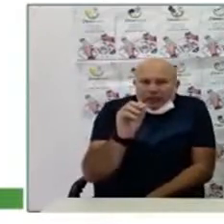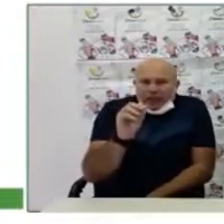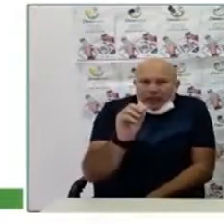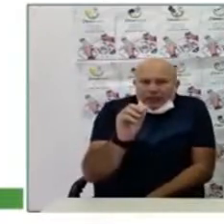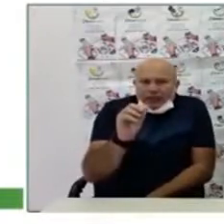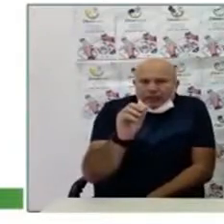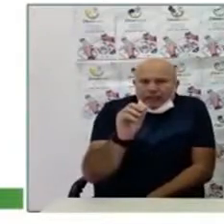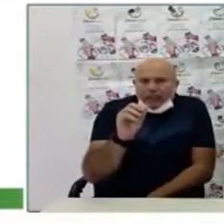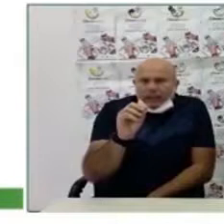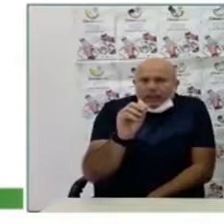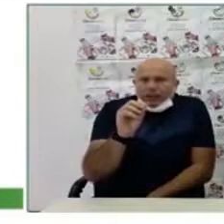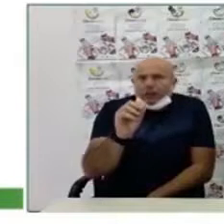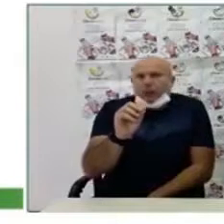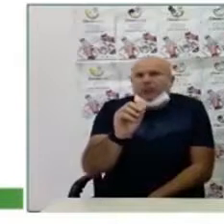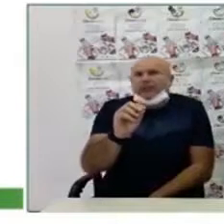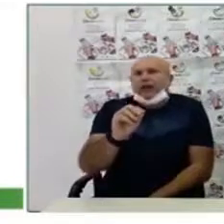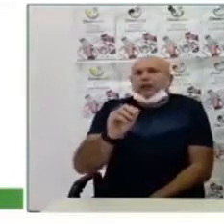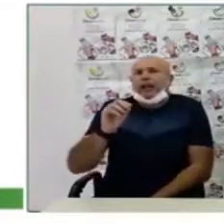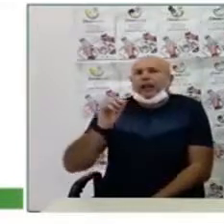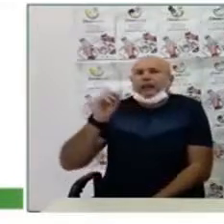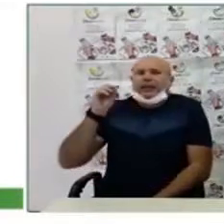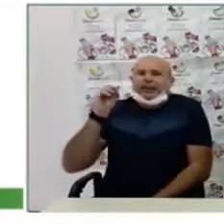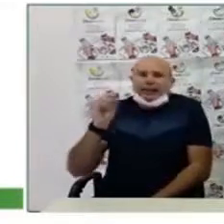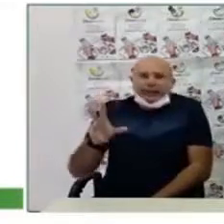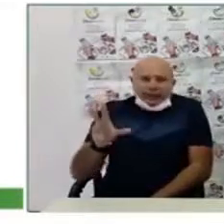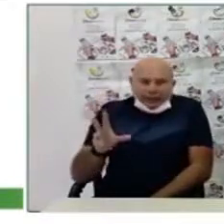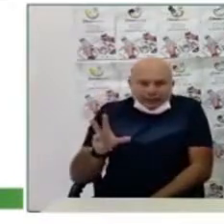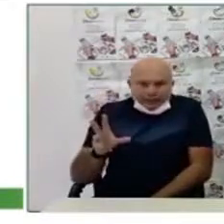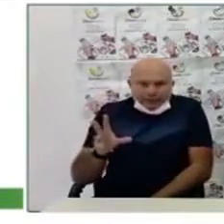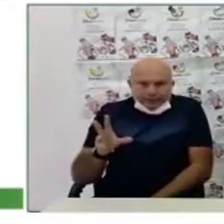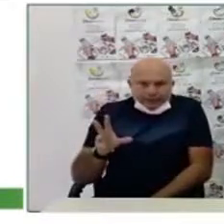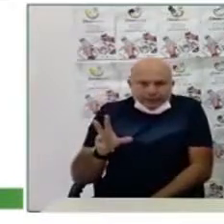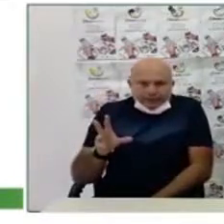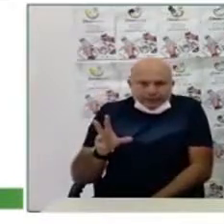dois elétrons recebem energia e os dois saltam para a camada 3.